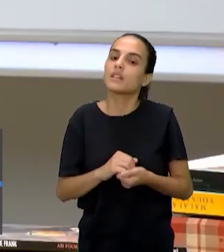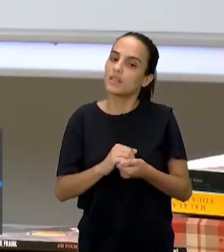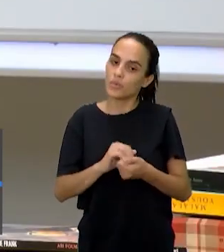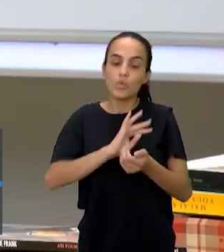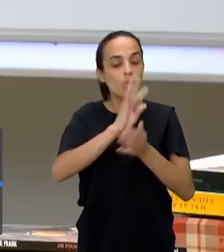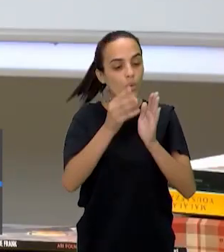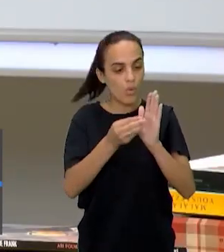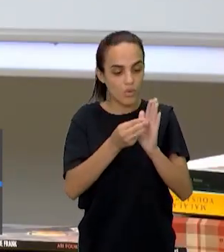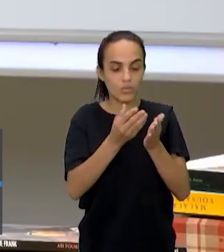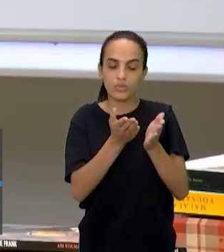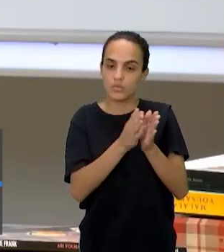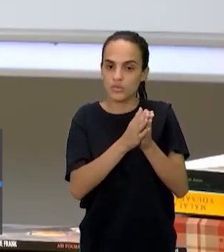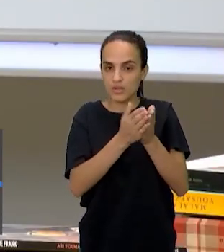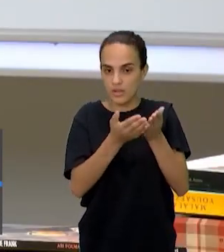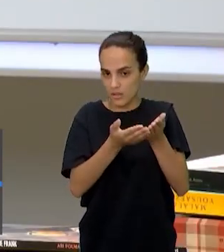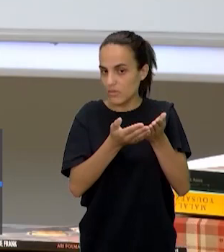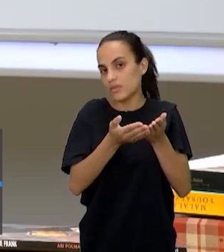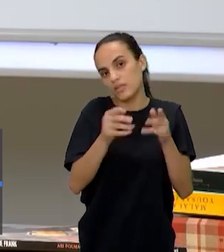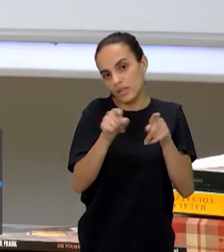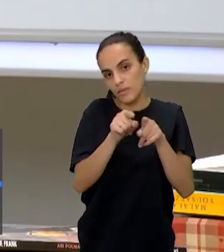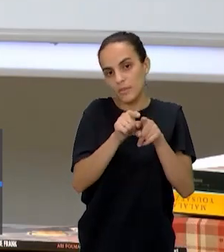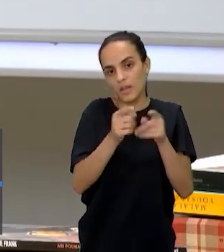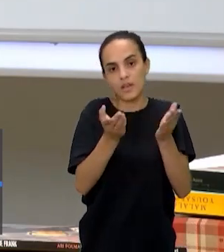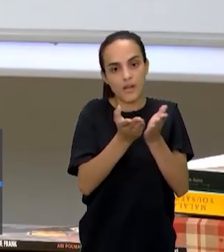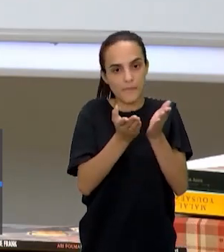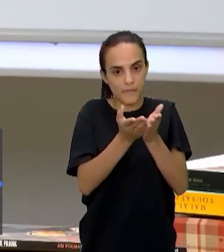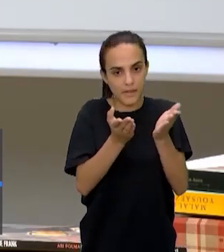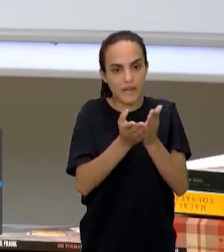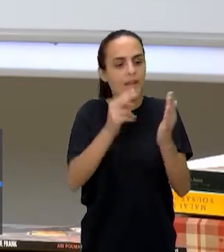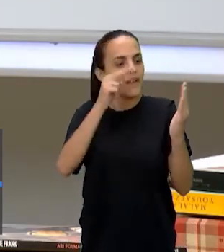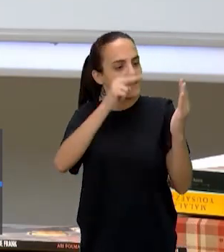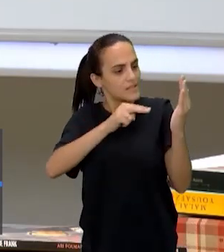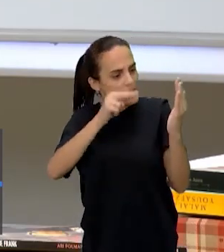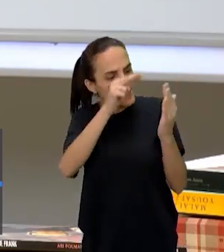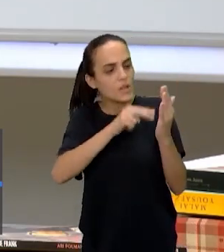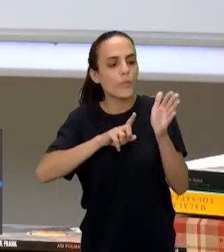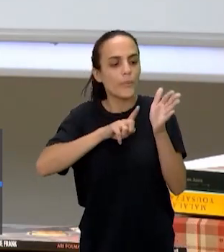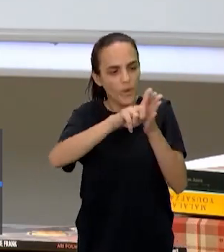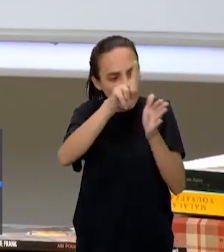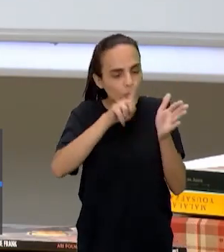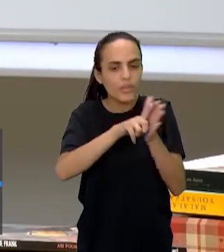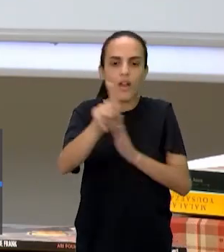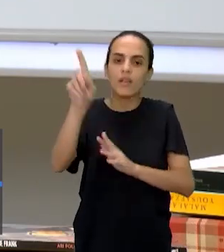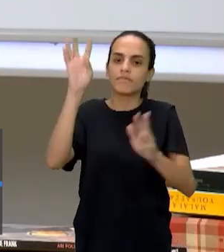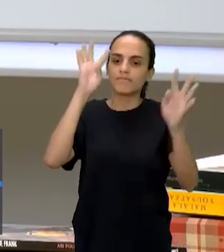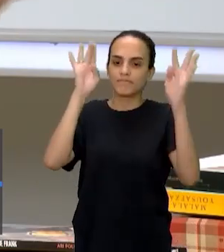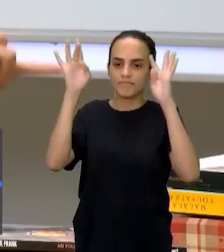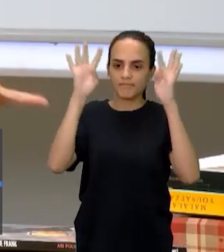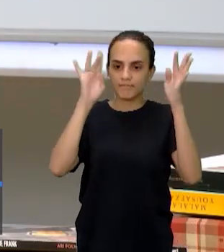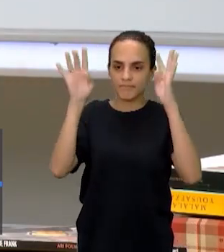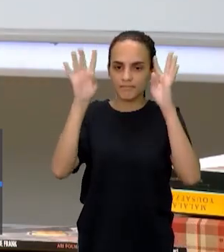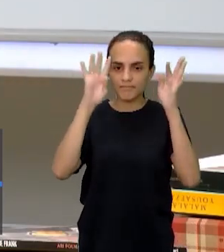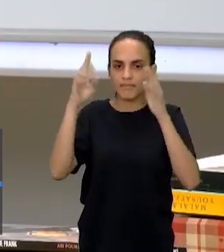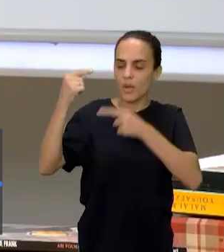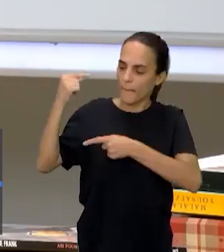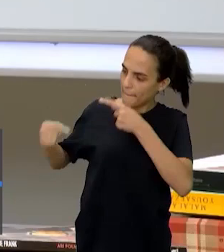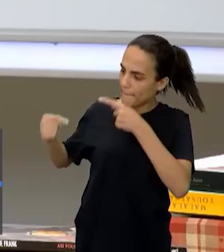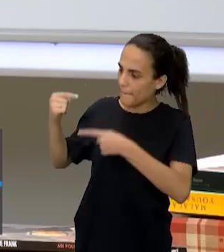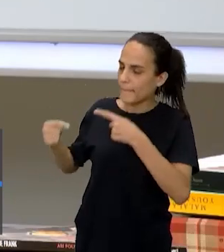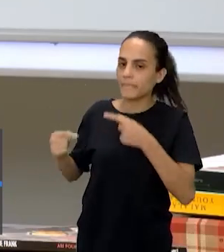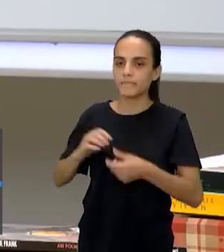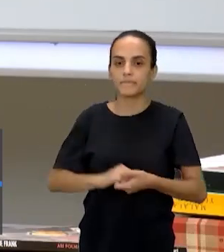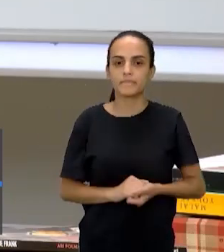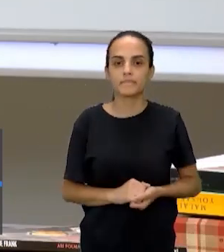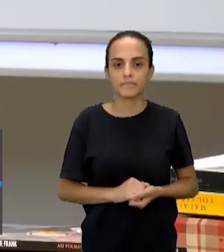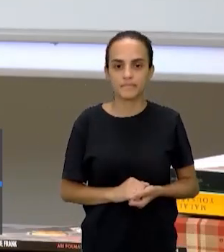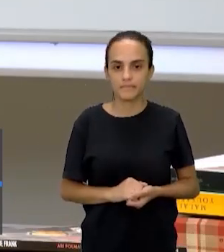os livros, inclusive a Bíblia, são feitos para serem lidos, questionados, pensados. O livro é para ler, discutidos, discordados.